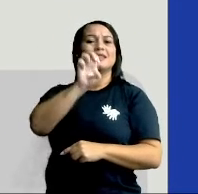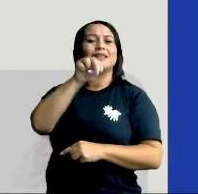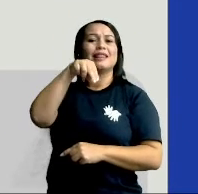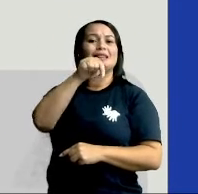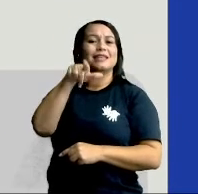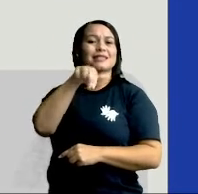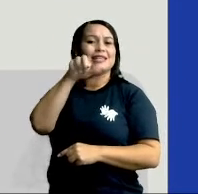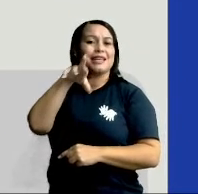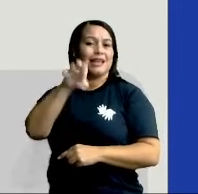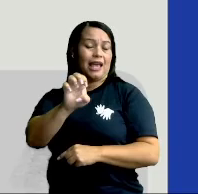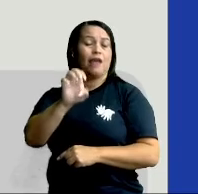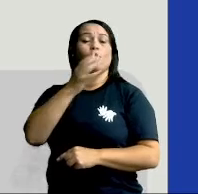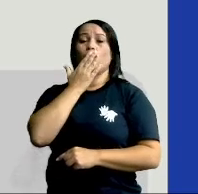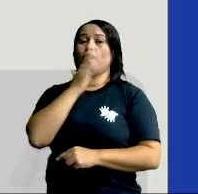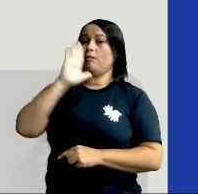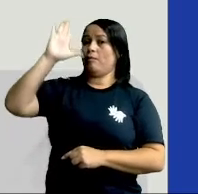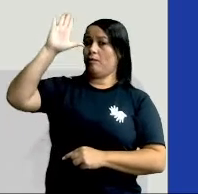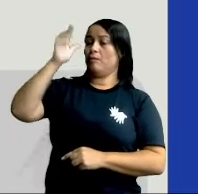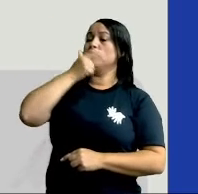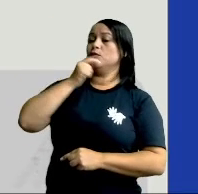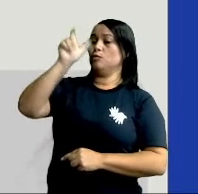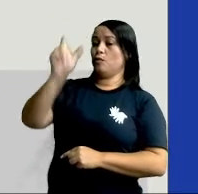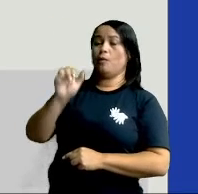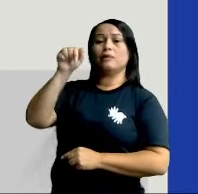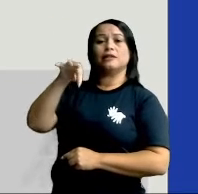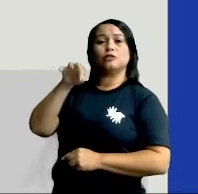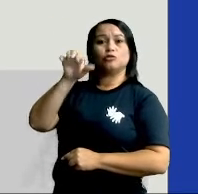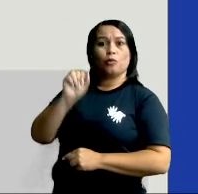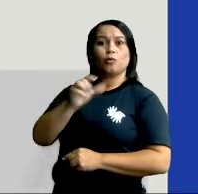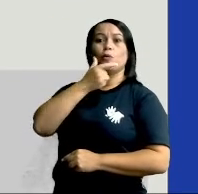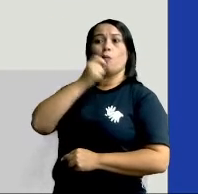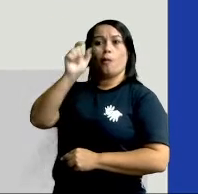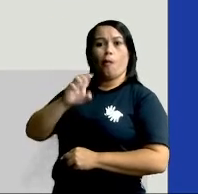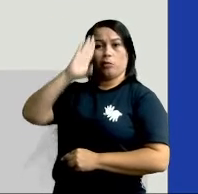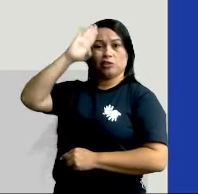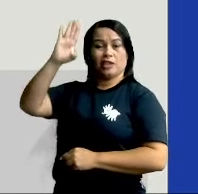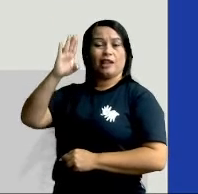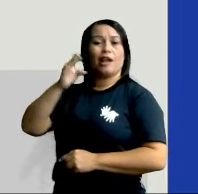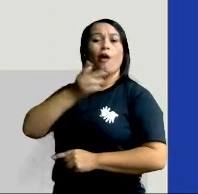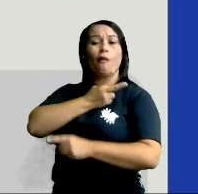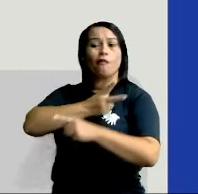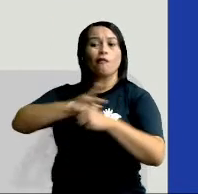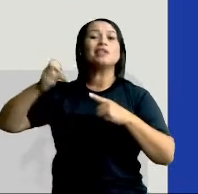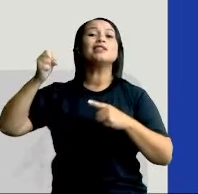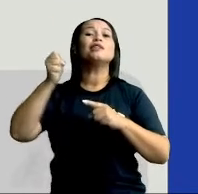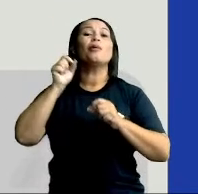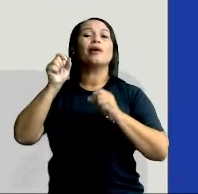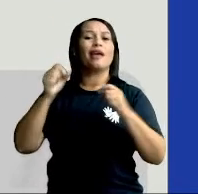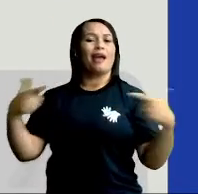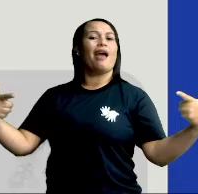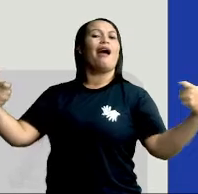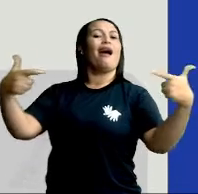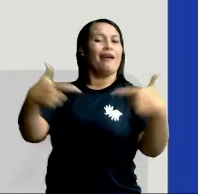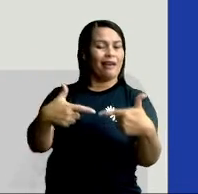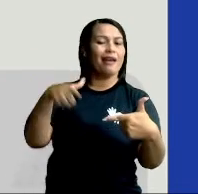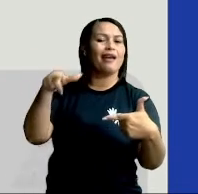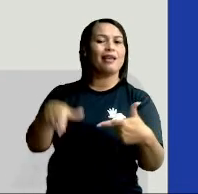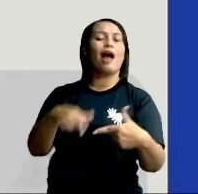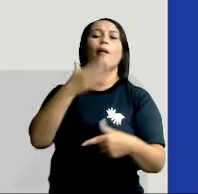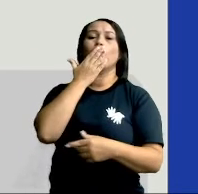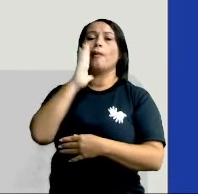por Antônio Dias Cardoso, general vencedor da batalha. Mas essa promessa só veio a ser